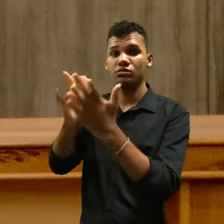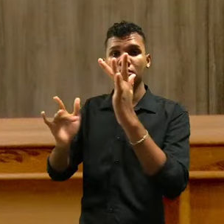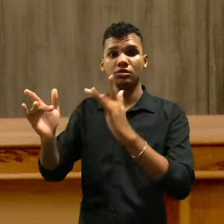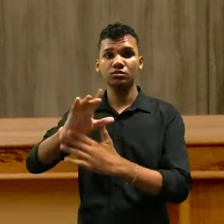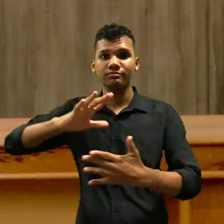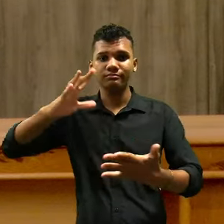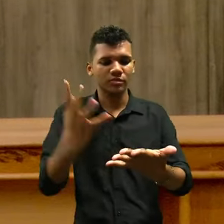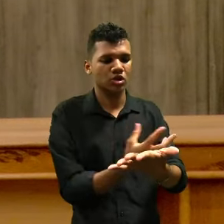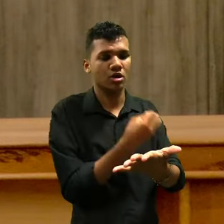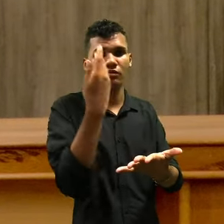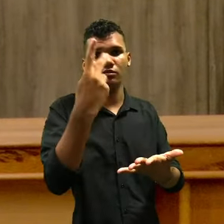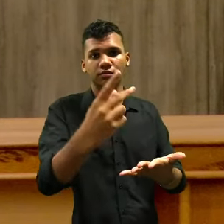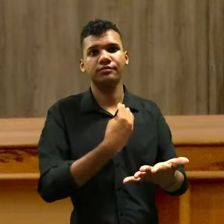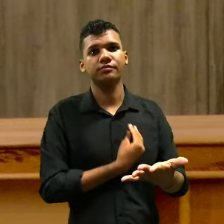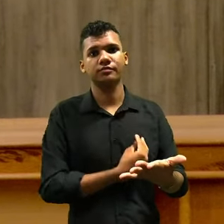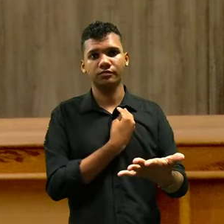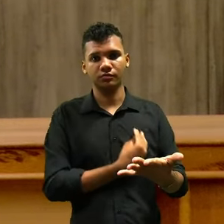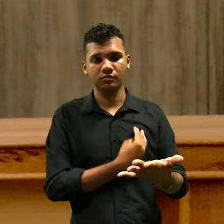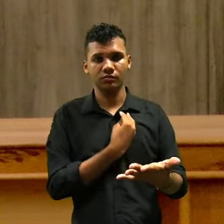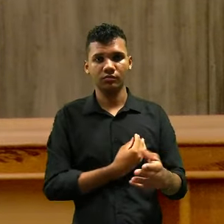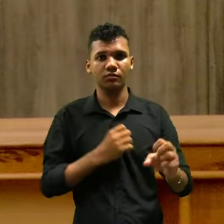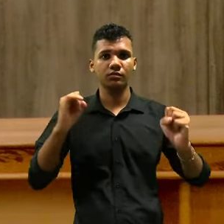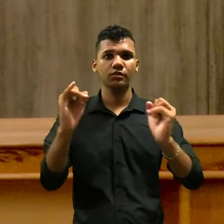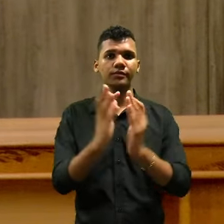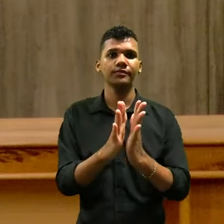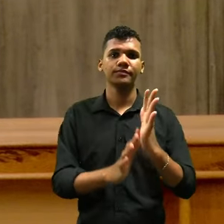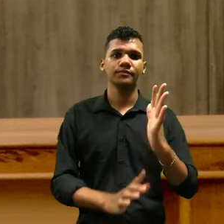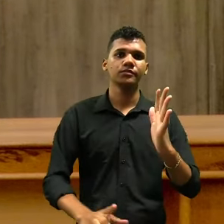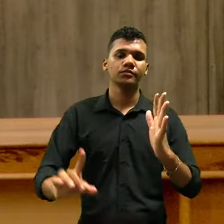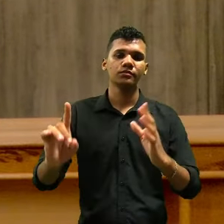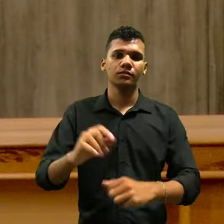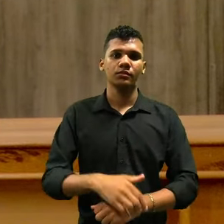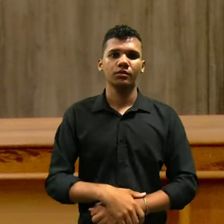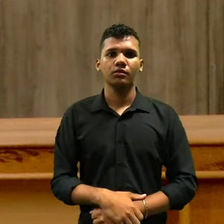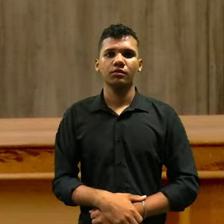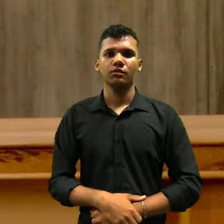vida Aleluia Eita glória a